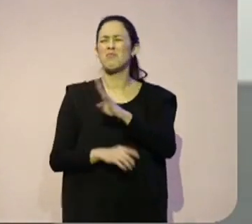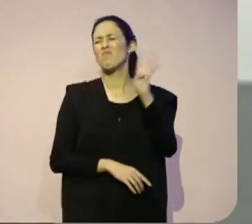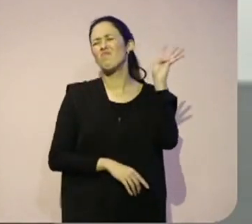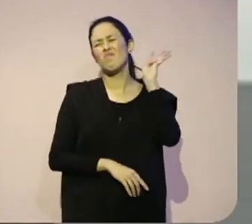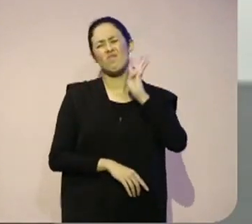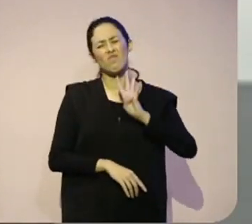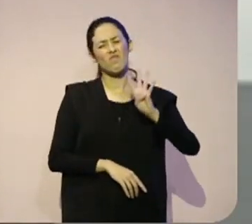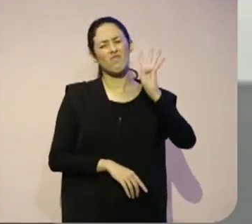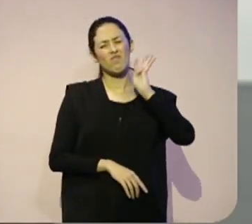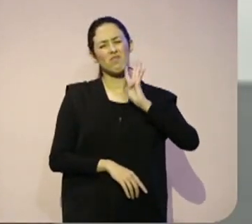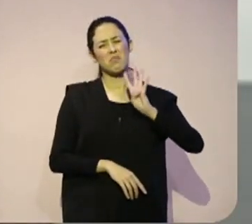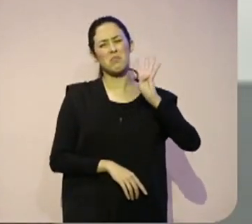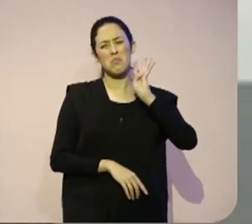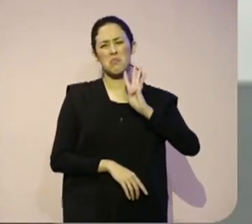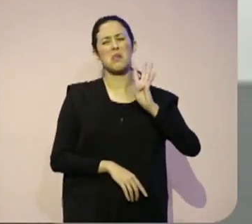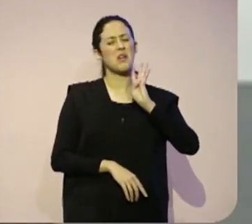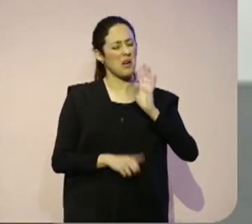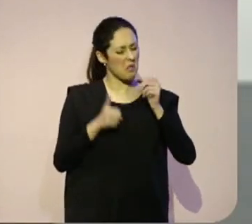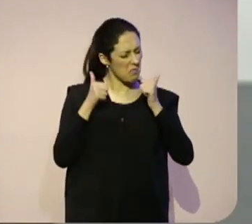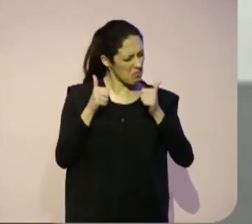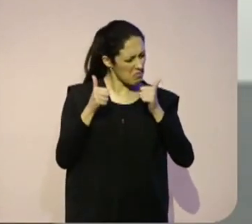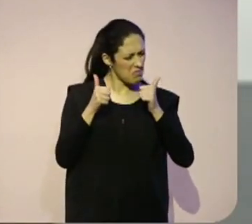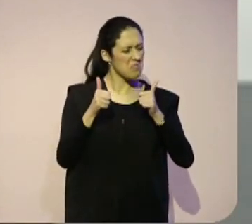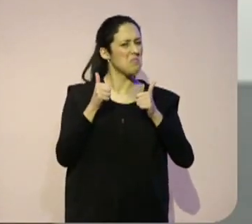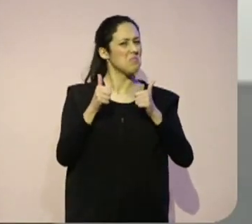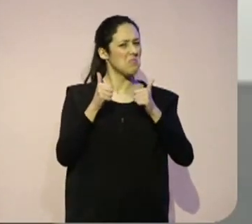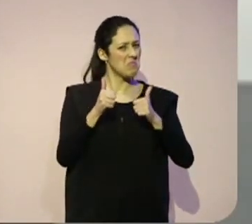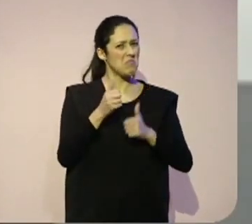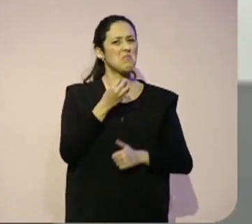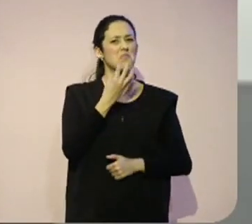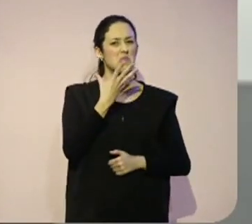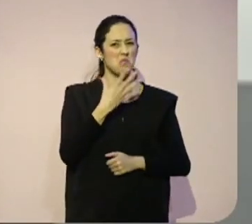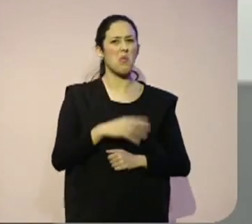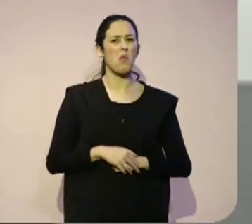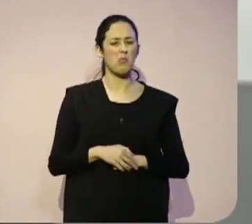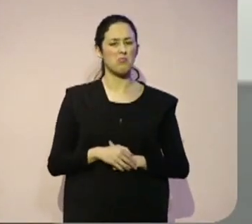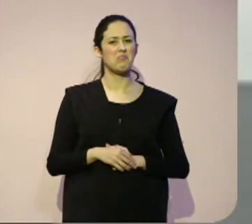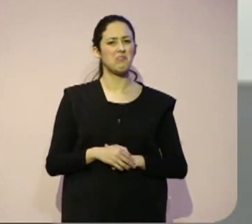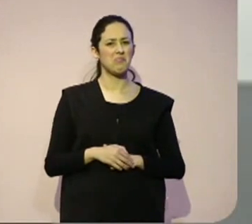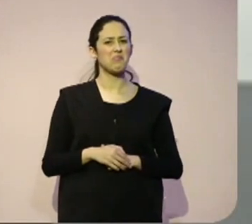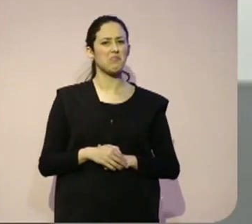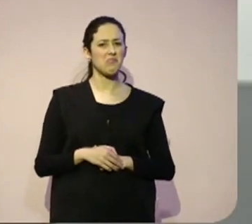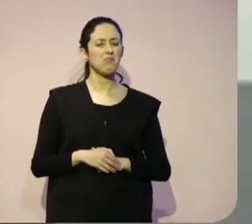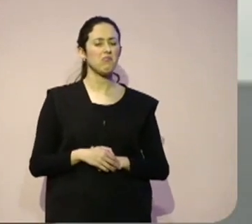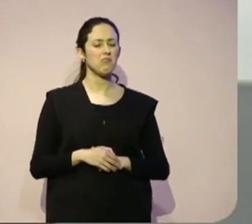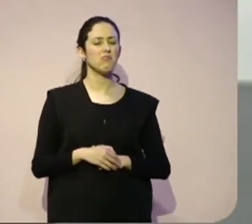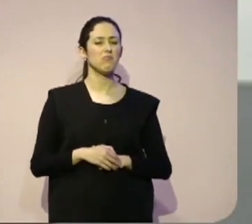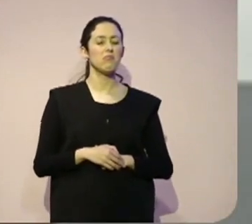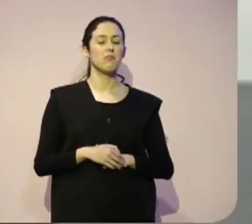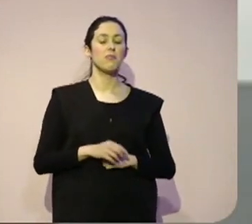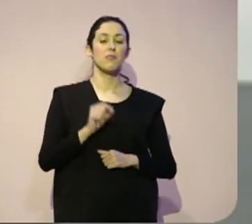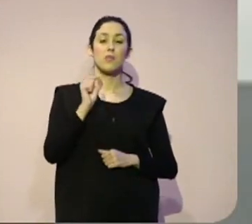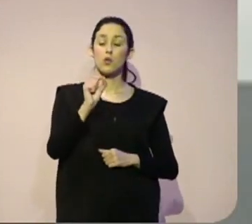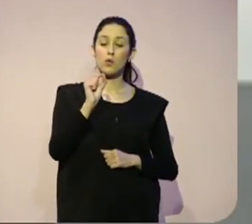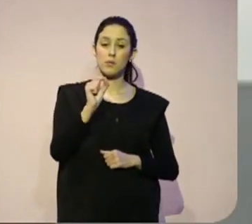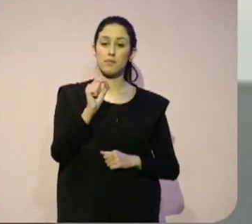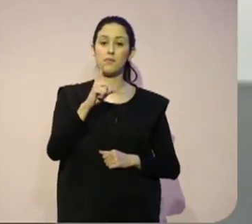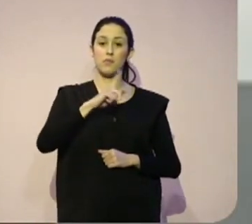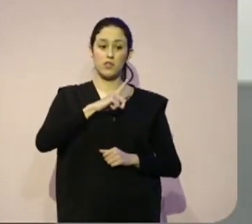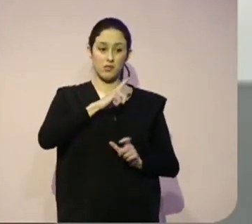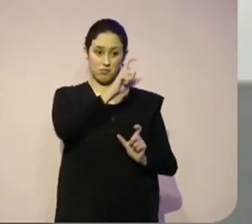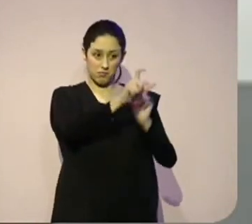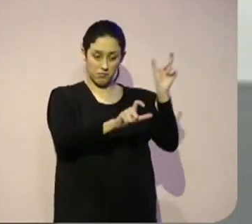ensinou. Uma série muito bacana mesmo. essas pessoas são retratadas como